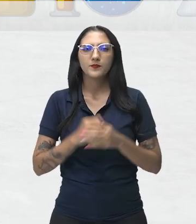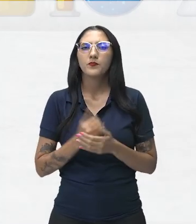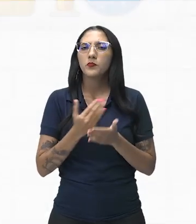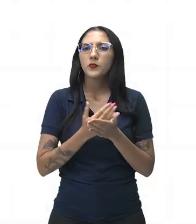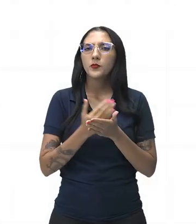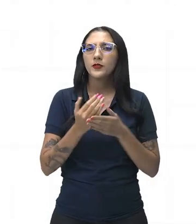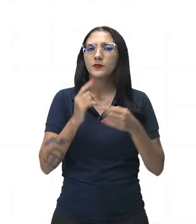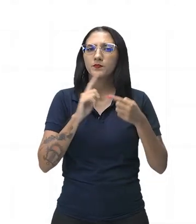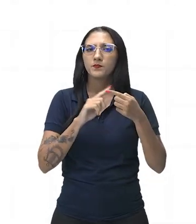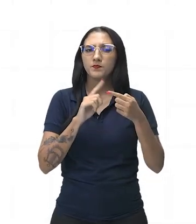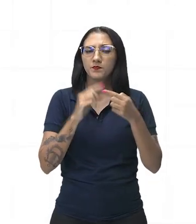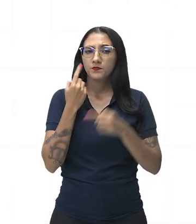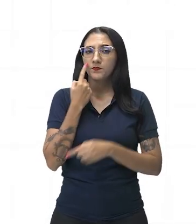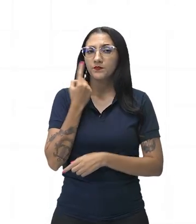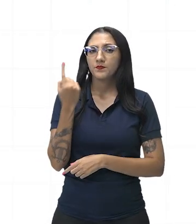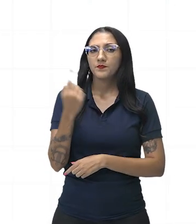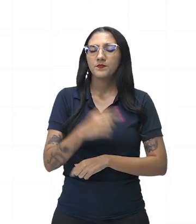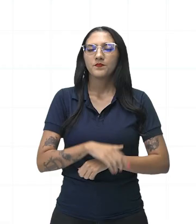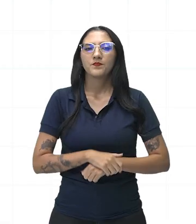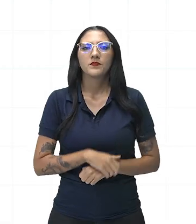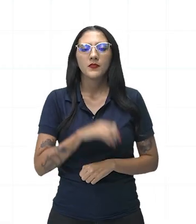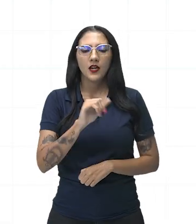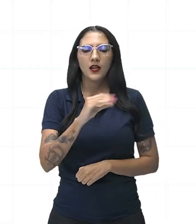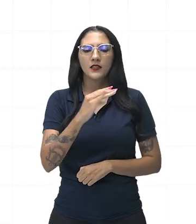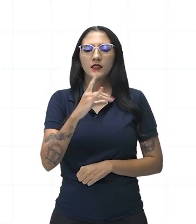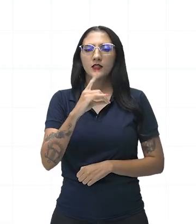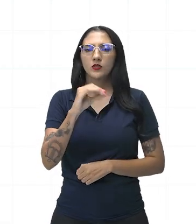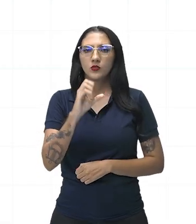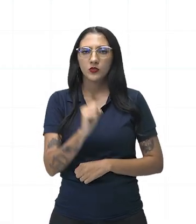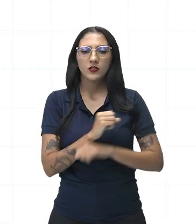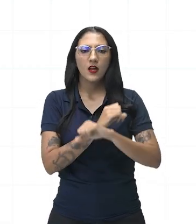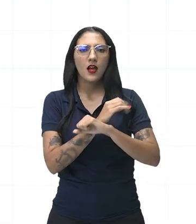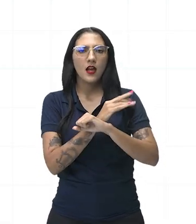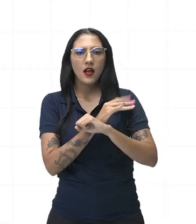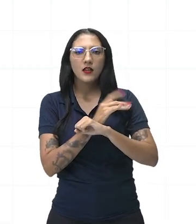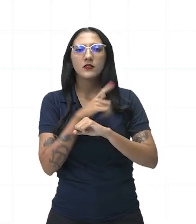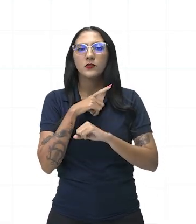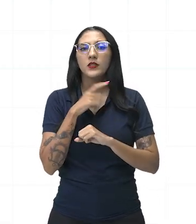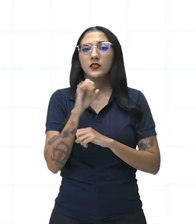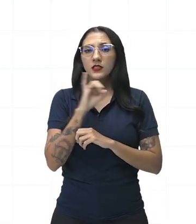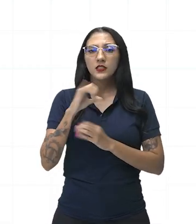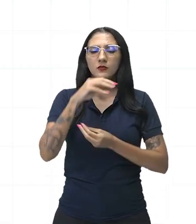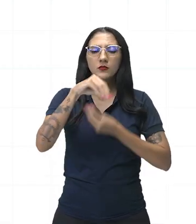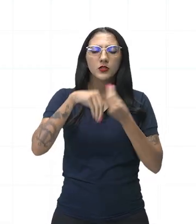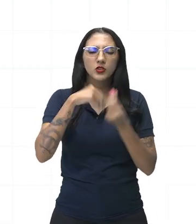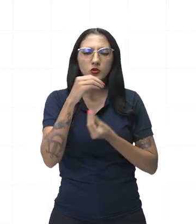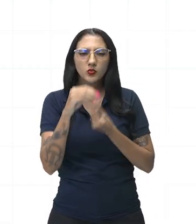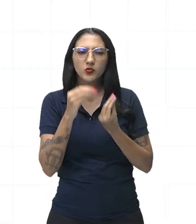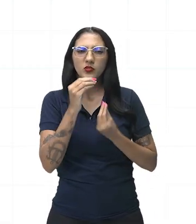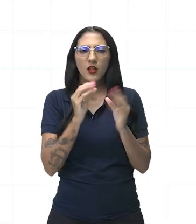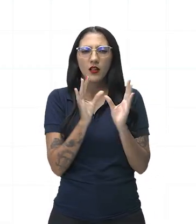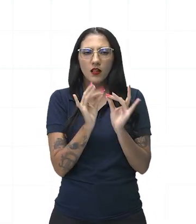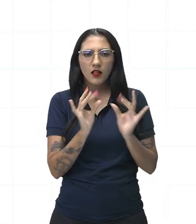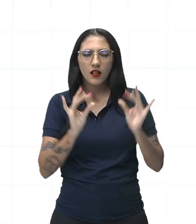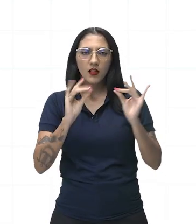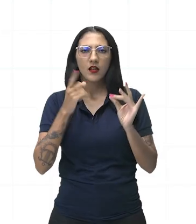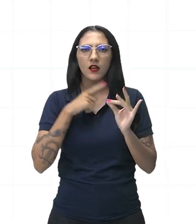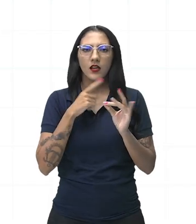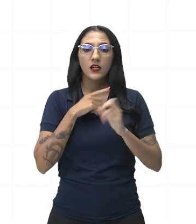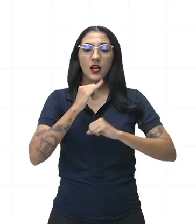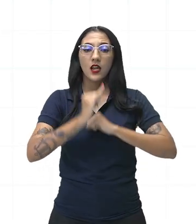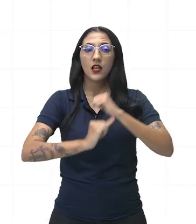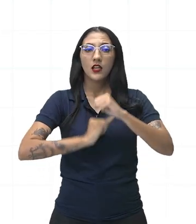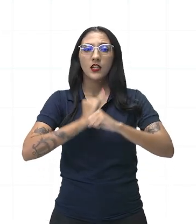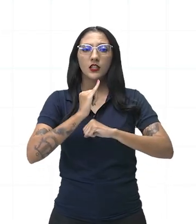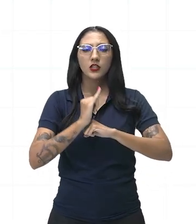ácidos. Eles representam substâncias que, em solução aquosa, liberam íons